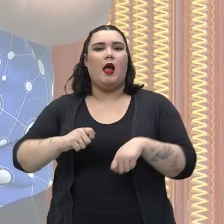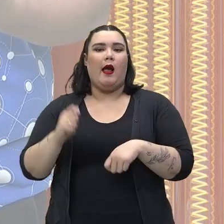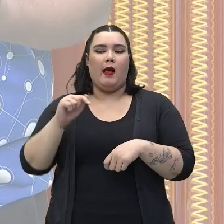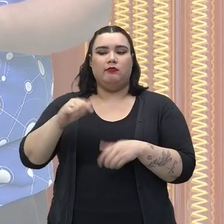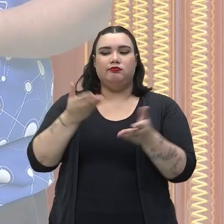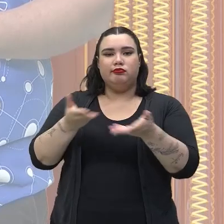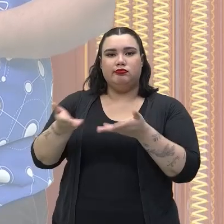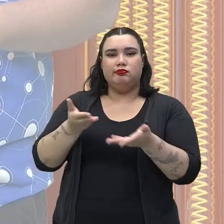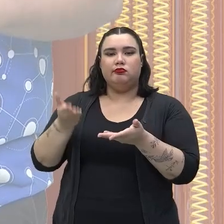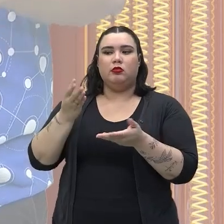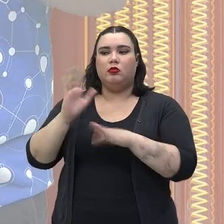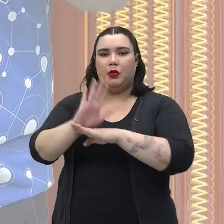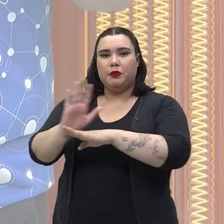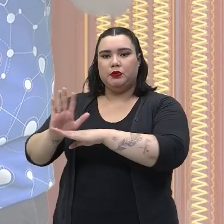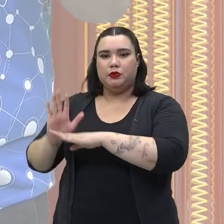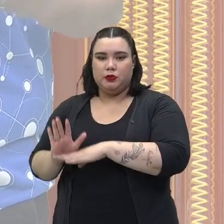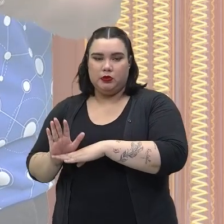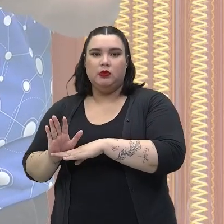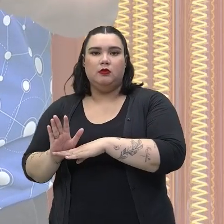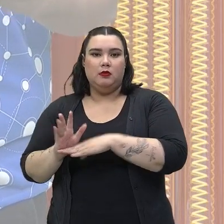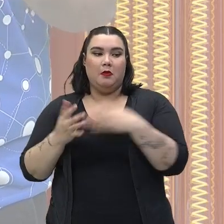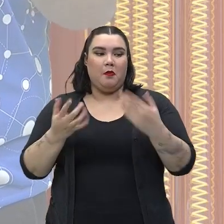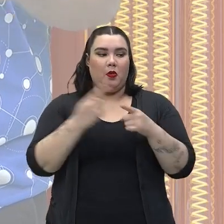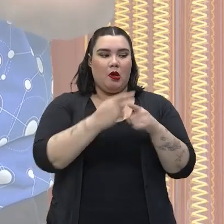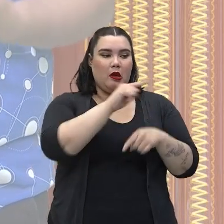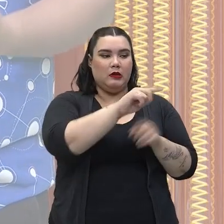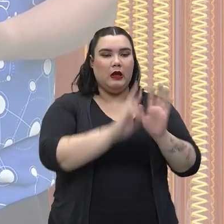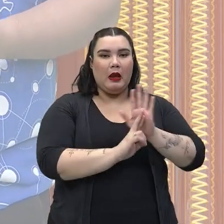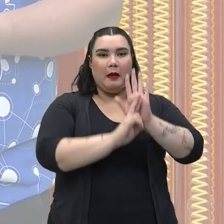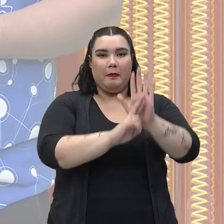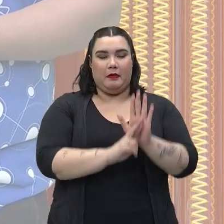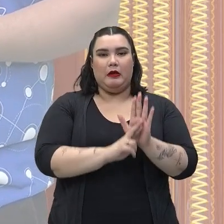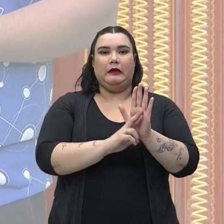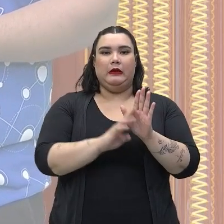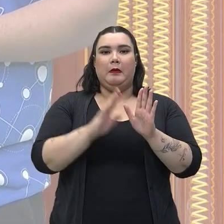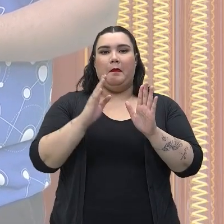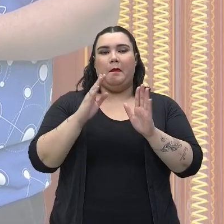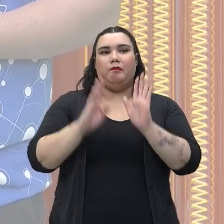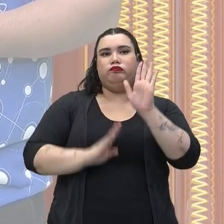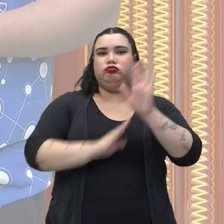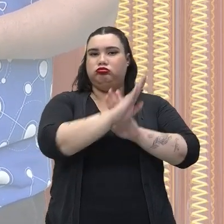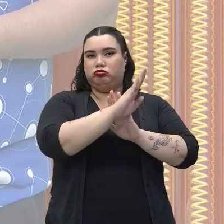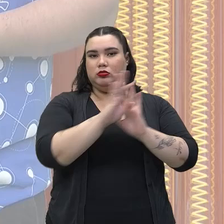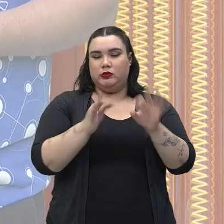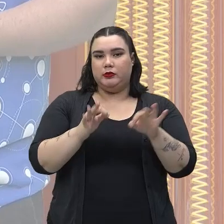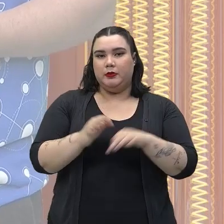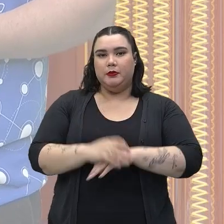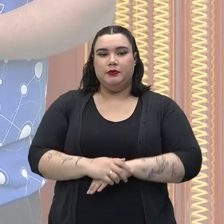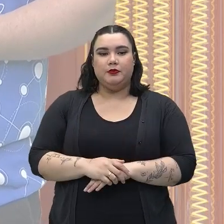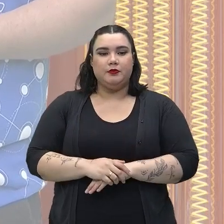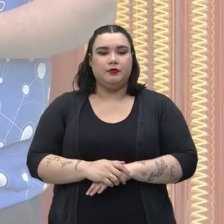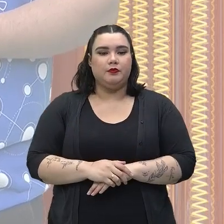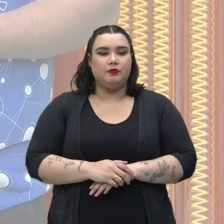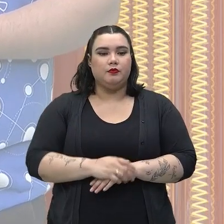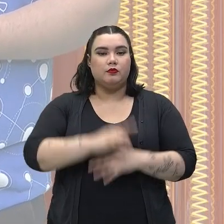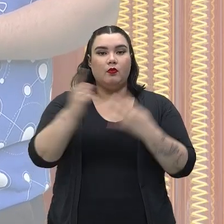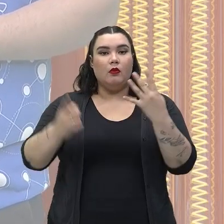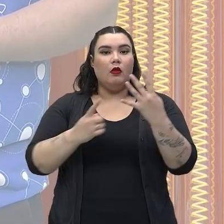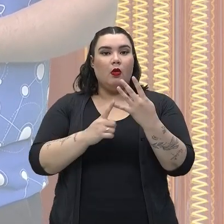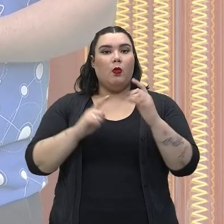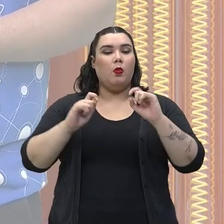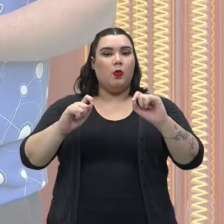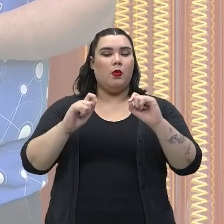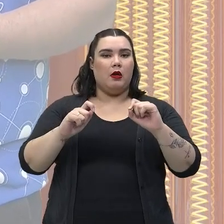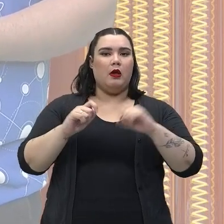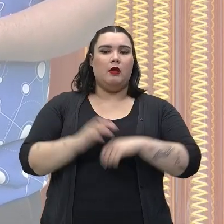que tinham uma grande representatividade e influência junto à coroa portuguesa. Busca pela aculturação dos indígenas,